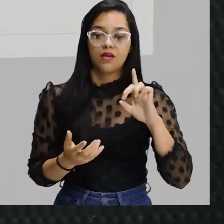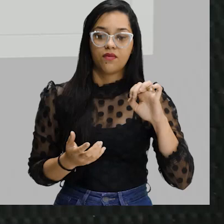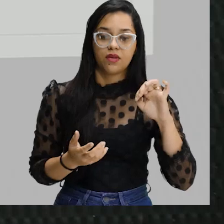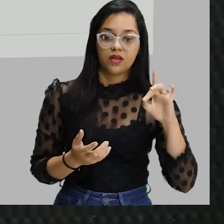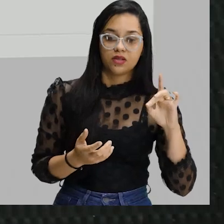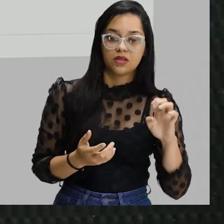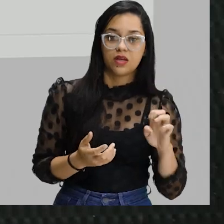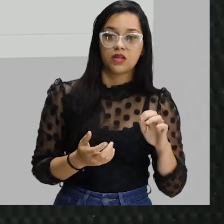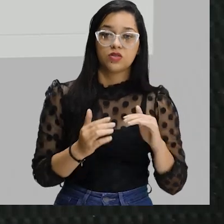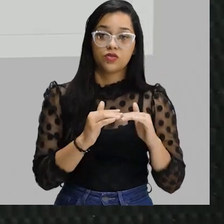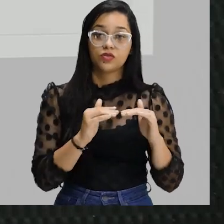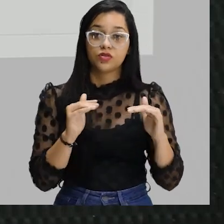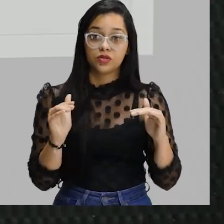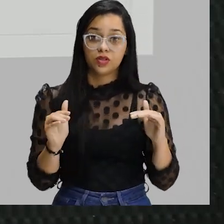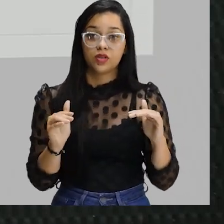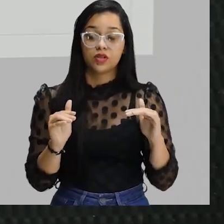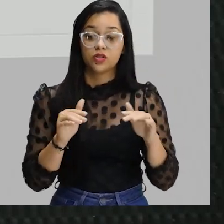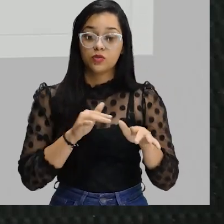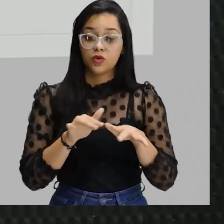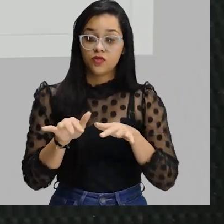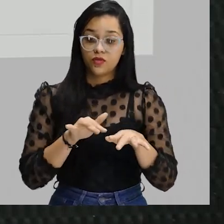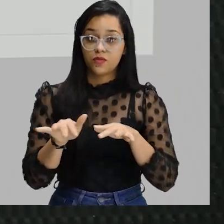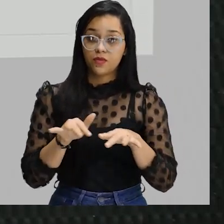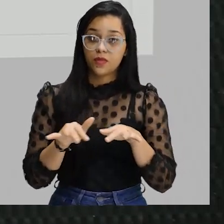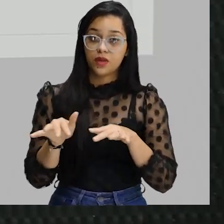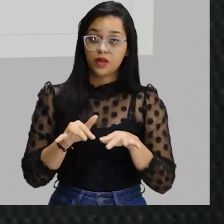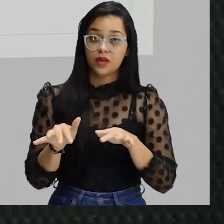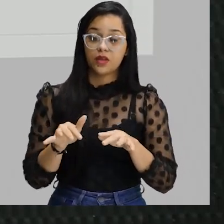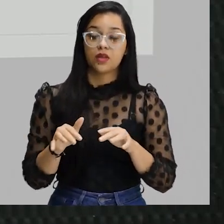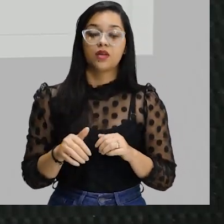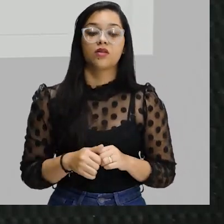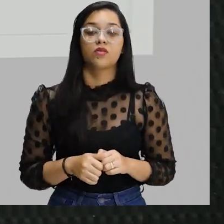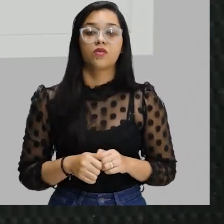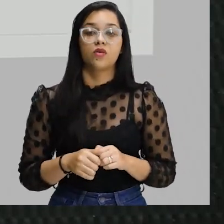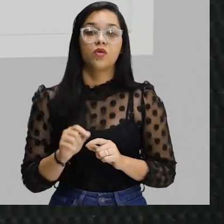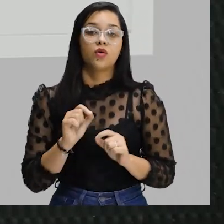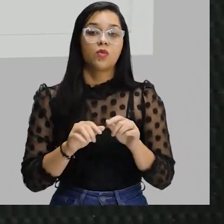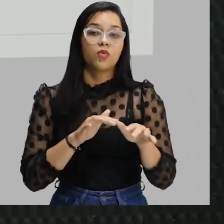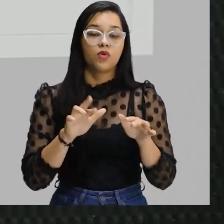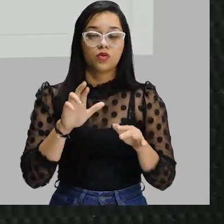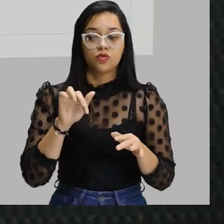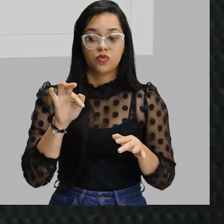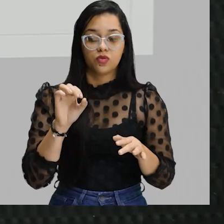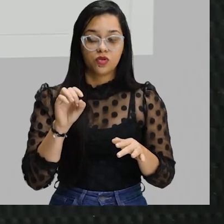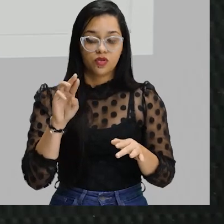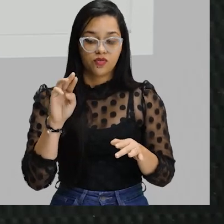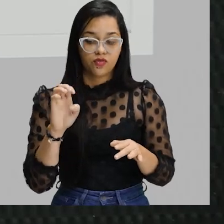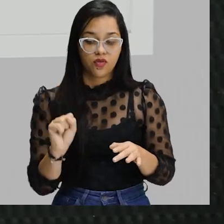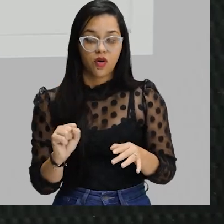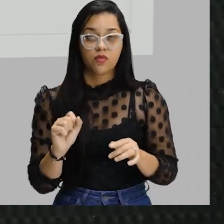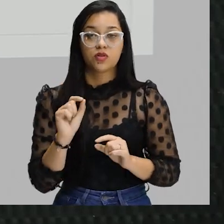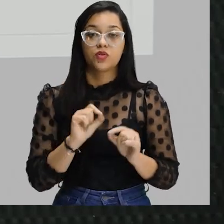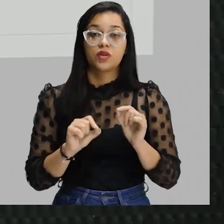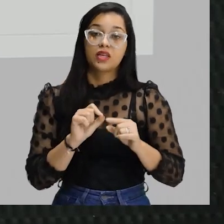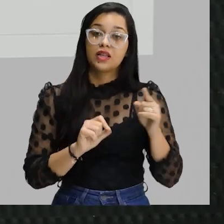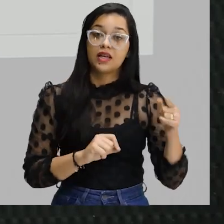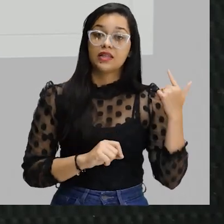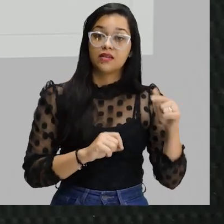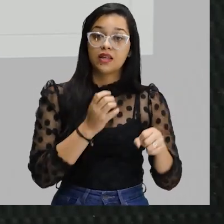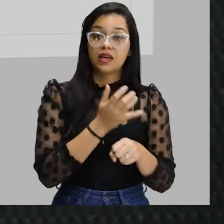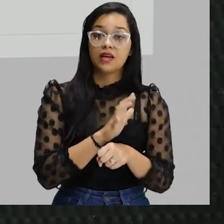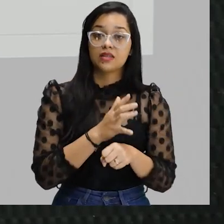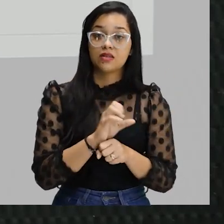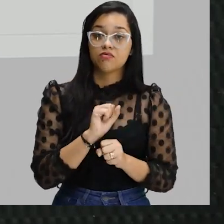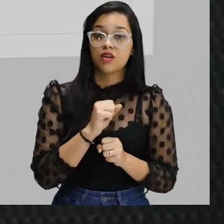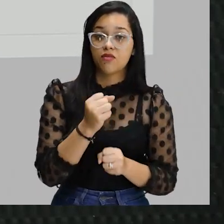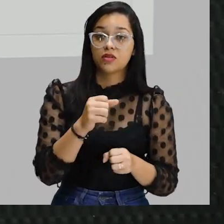velocidades constantes, movimentos com velocidades constantes, traduzindo movimentos uniformes, que nele não tem ação da